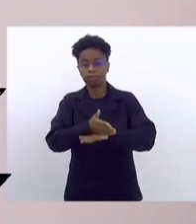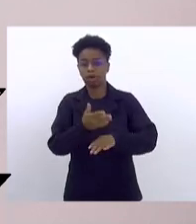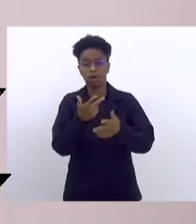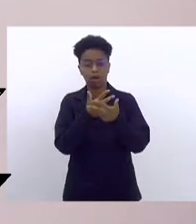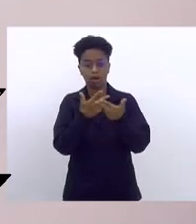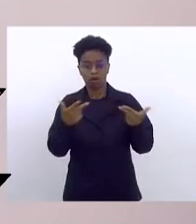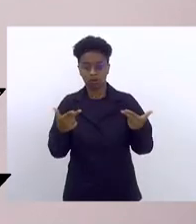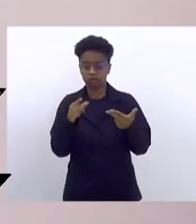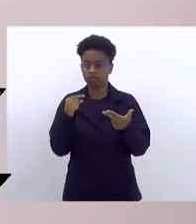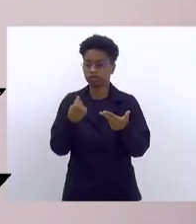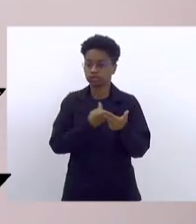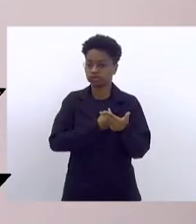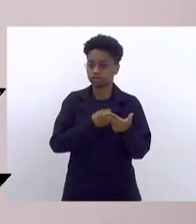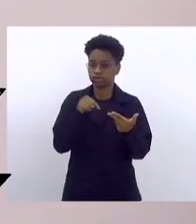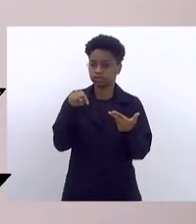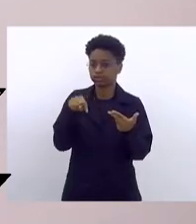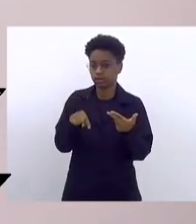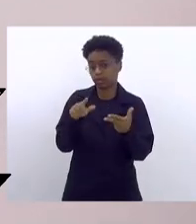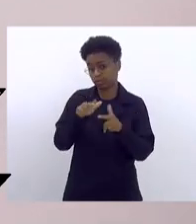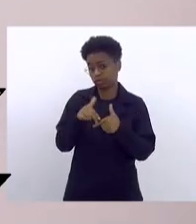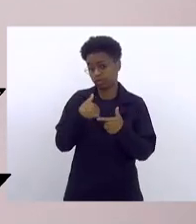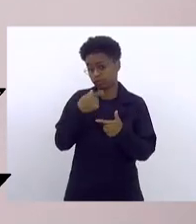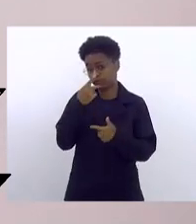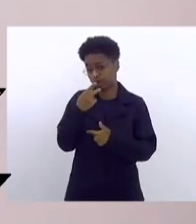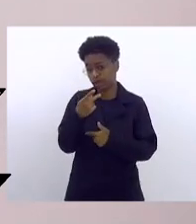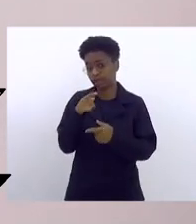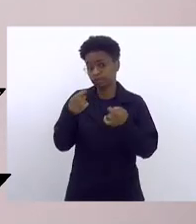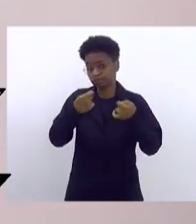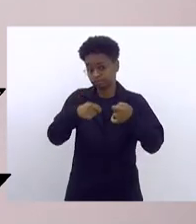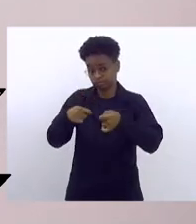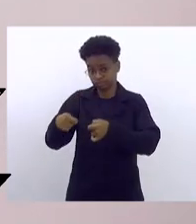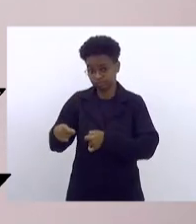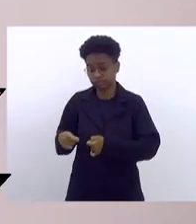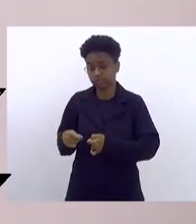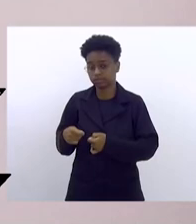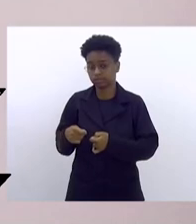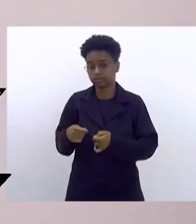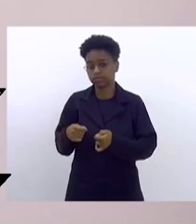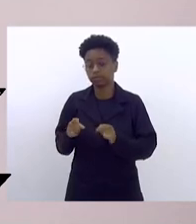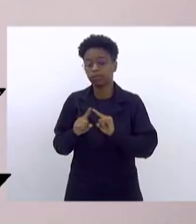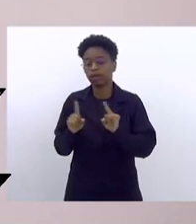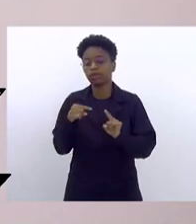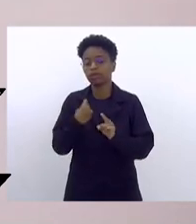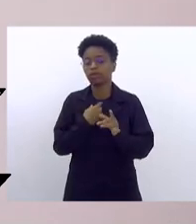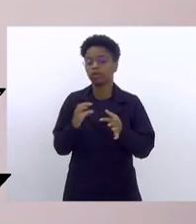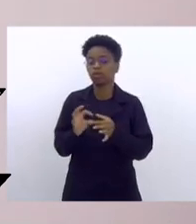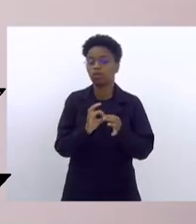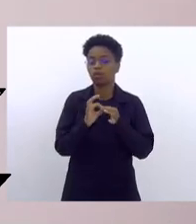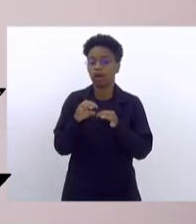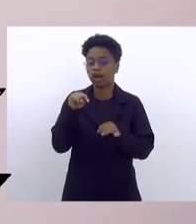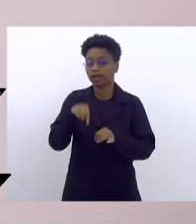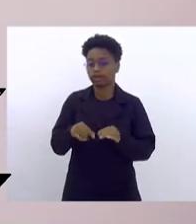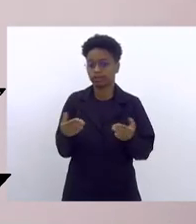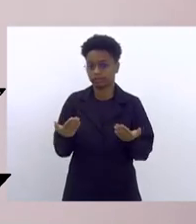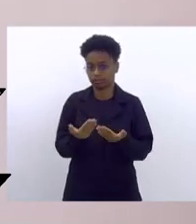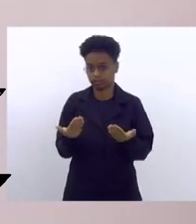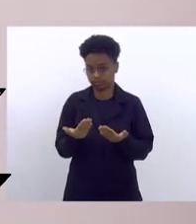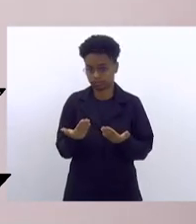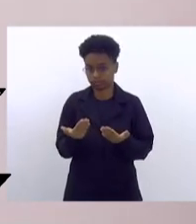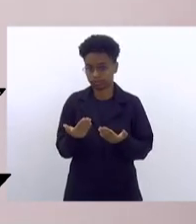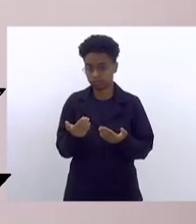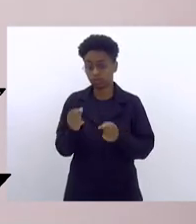nós aqui por isso que eu falei das nossas necessidades que nos unem aqui nesse momento que é